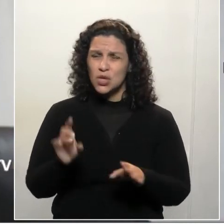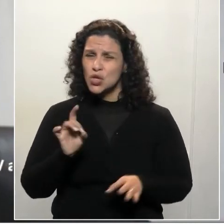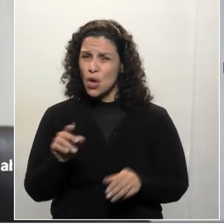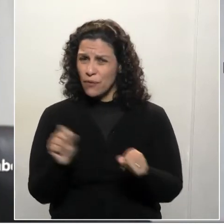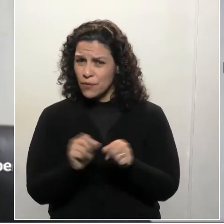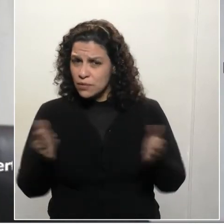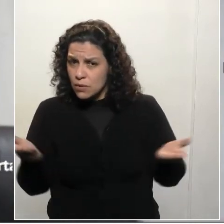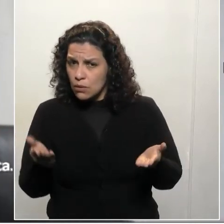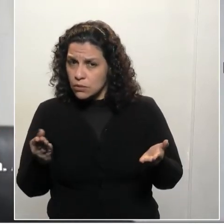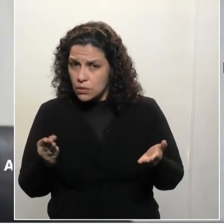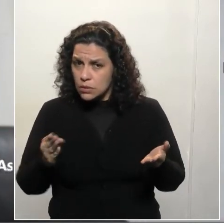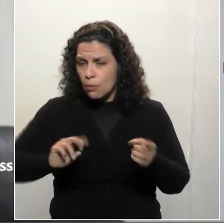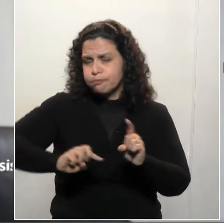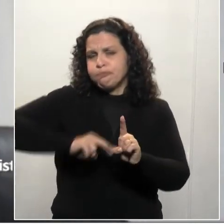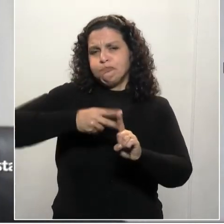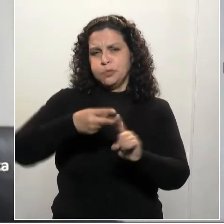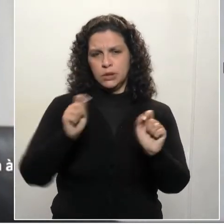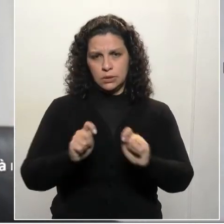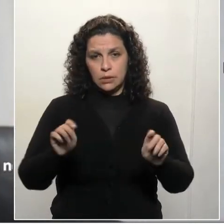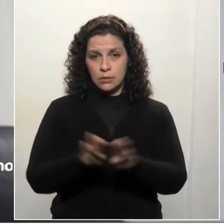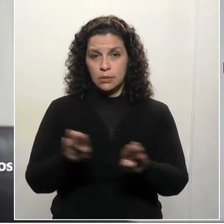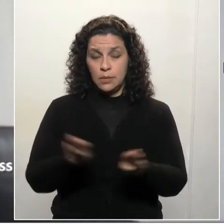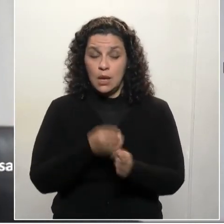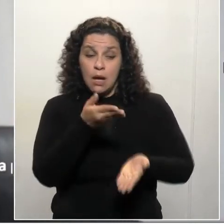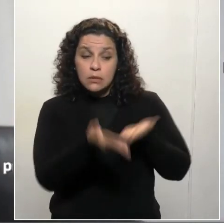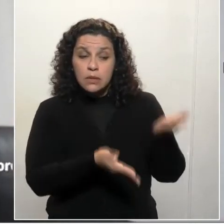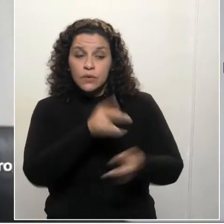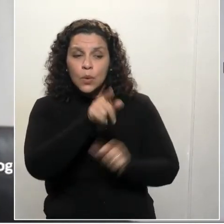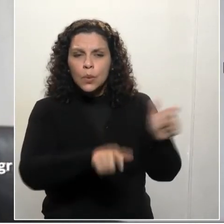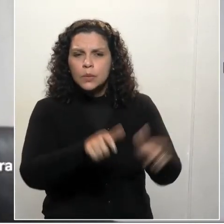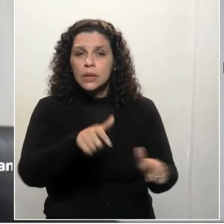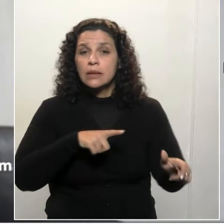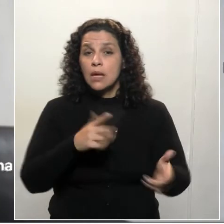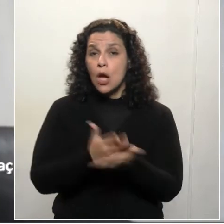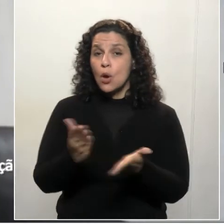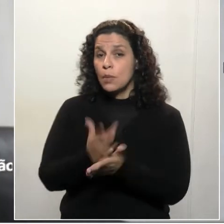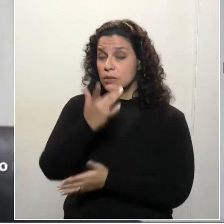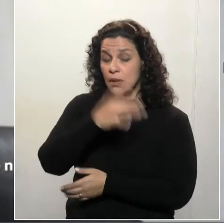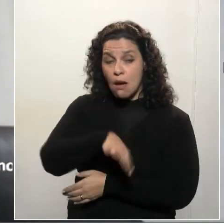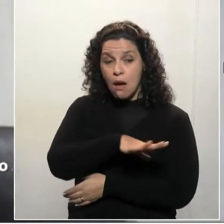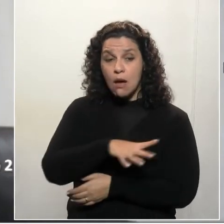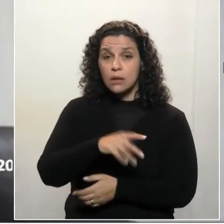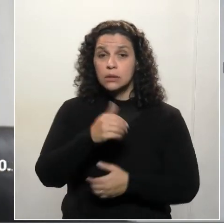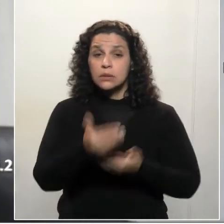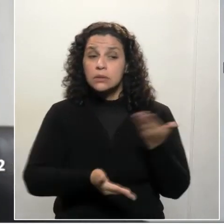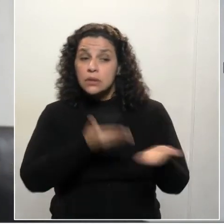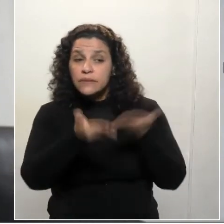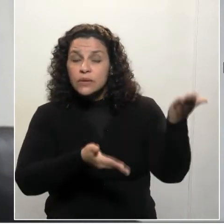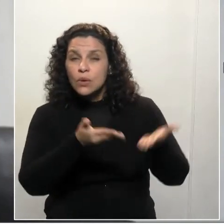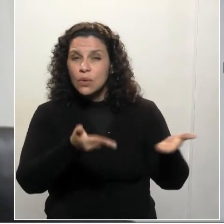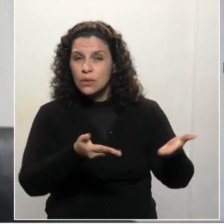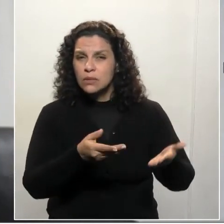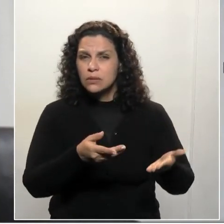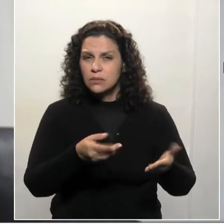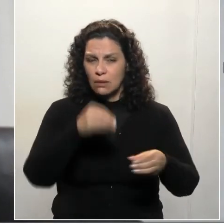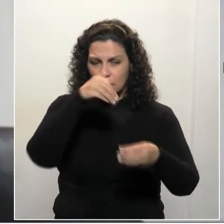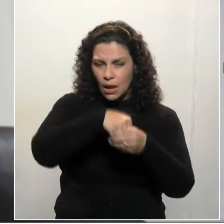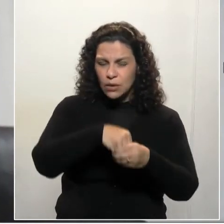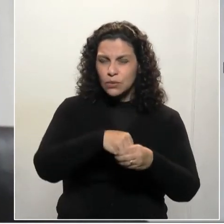agora. Por exemplo, nos servidores públicos. Nós temos serviço público que pode ser